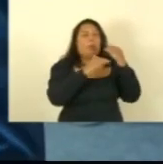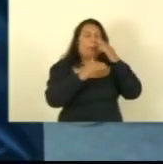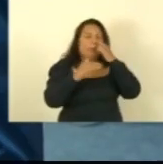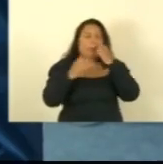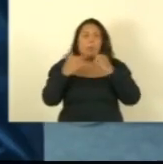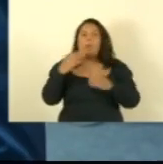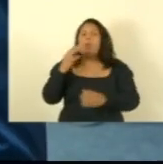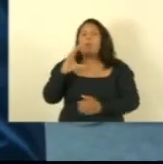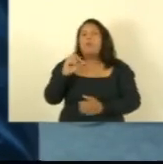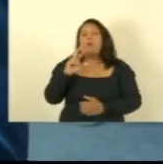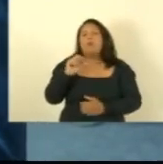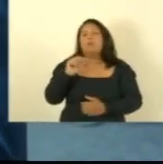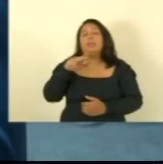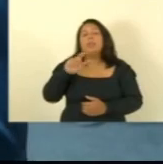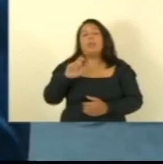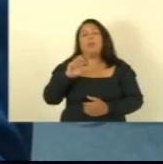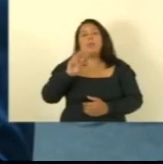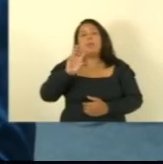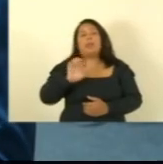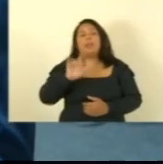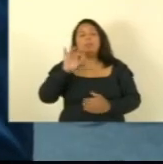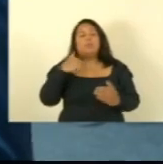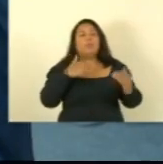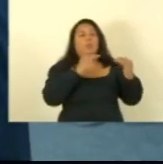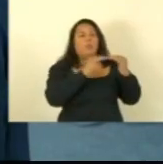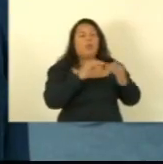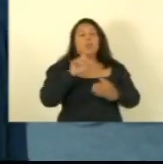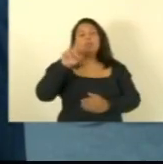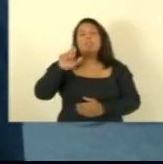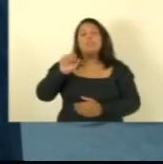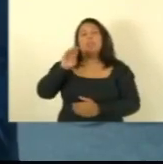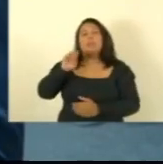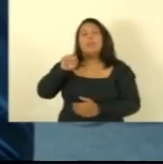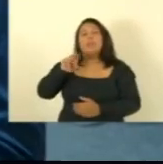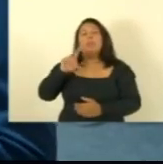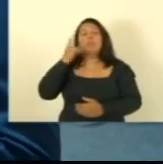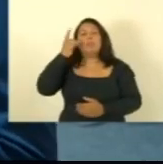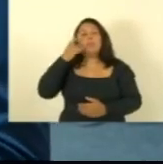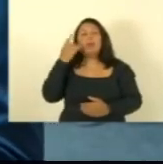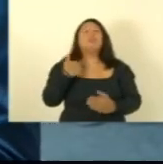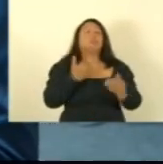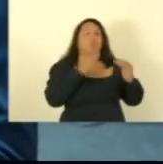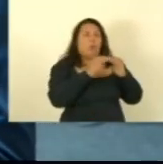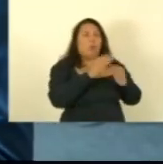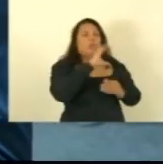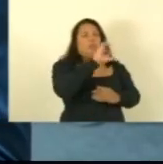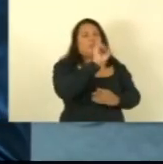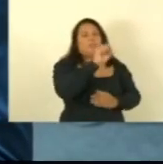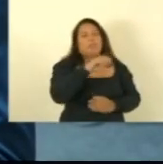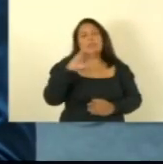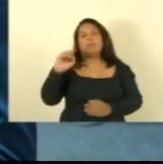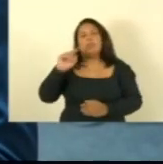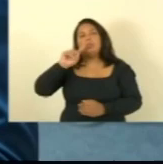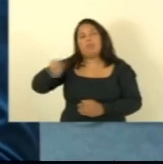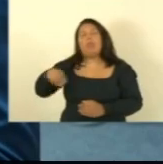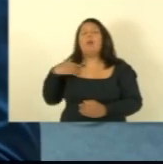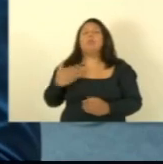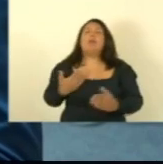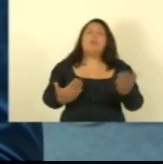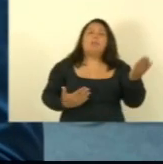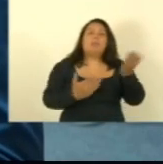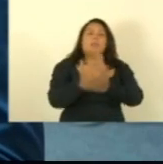Coronel Wellington. Também com o relator, Coronel Wellington Chambinho. Com o relator Chambinho. 9 votos sim, nem ou não. Aprovado na Comissão